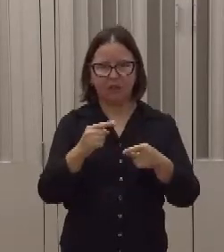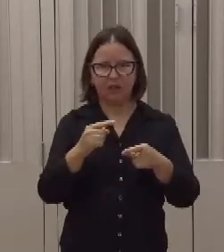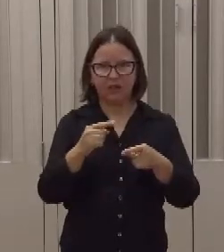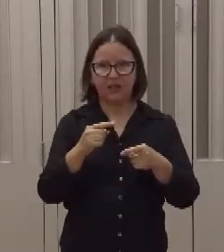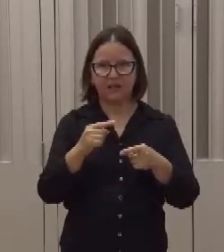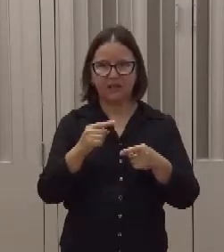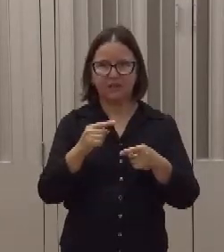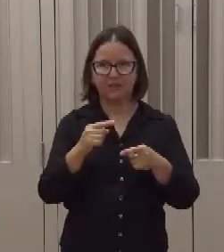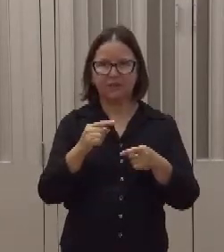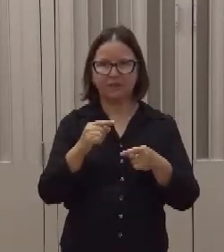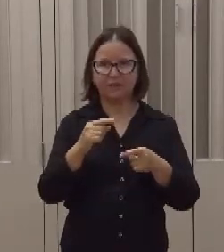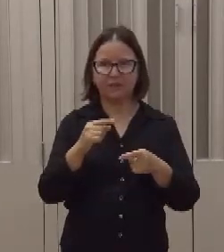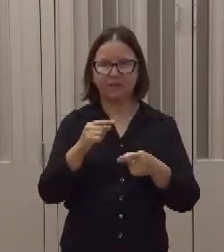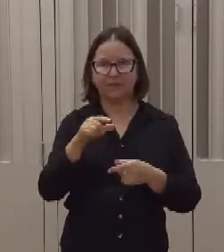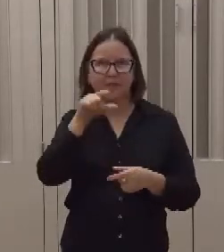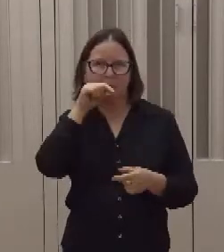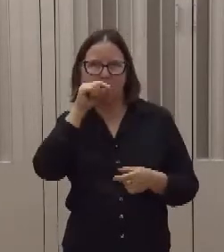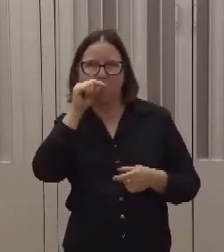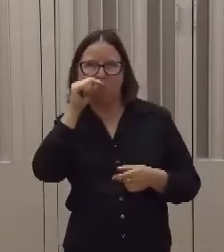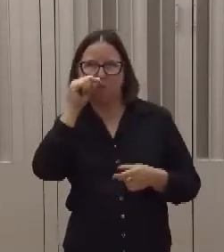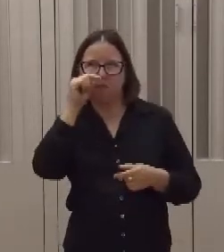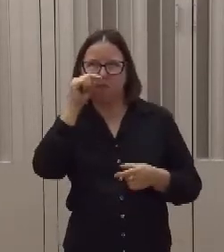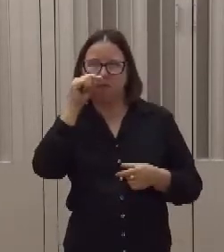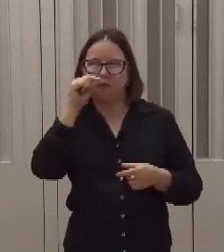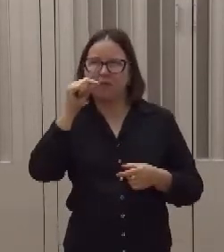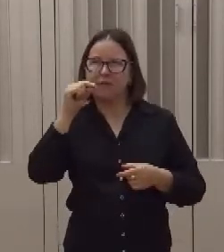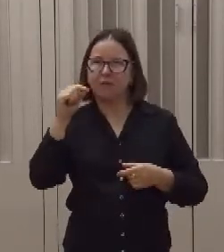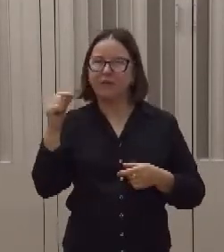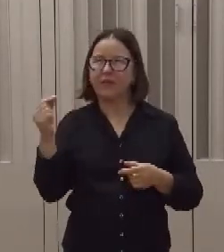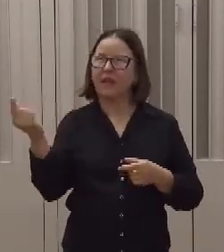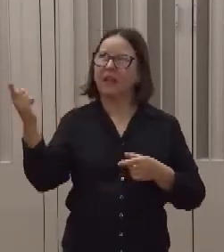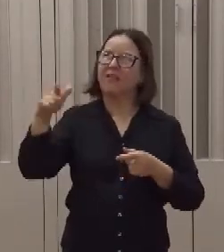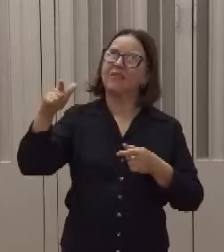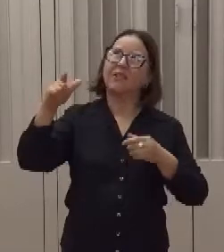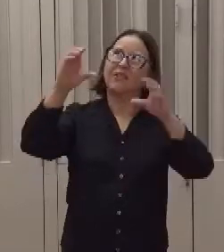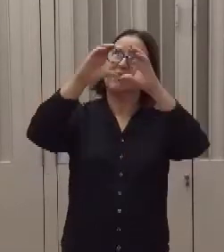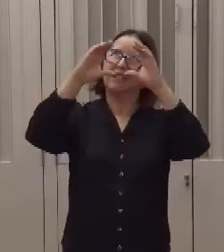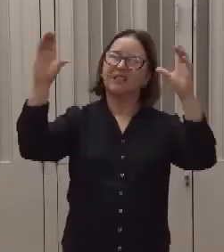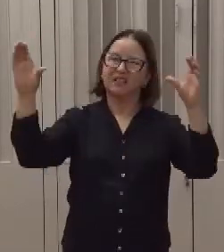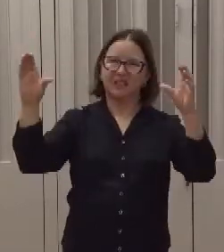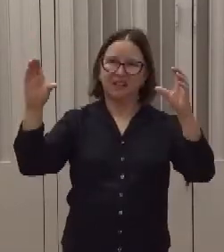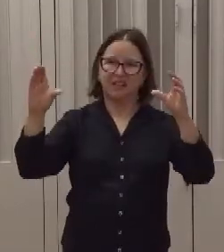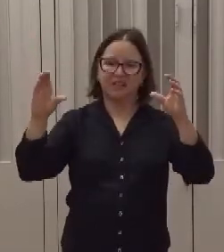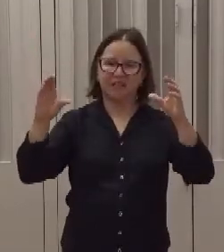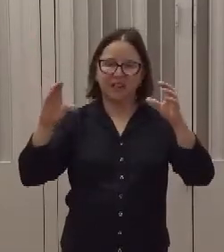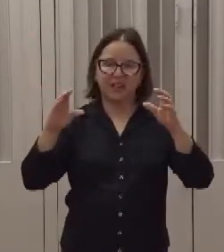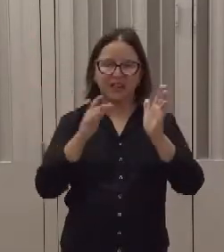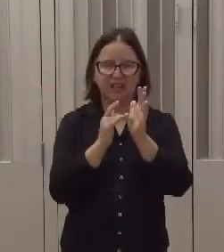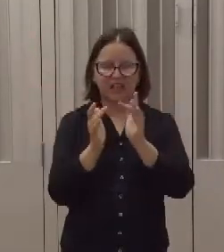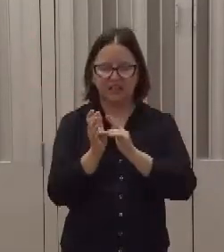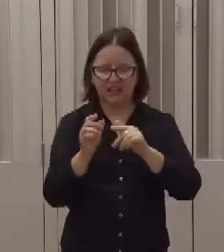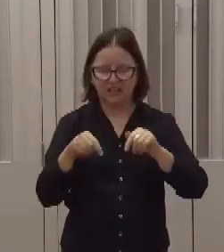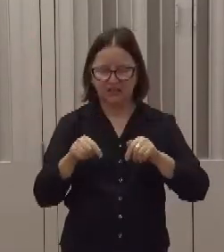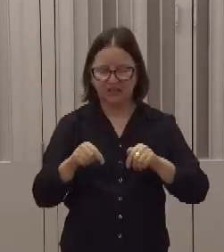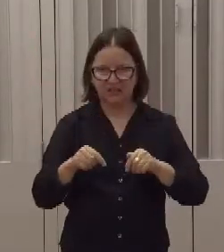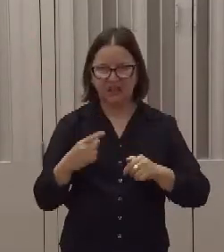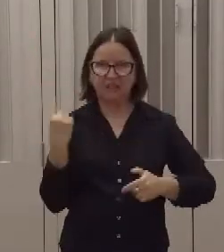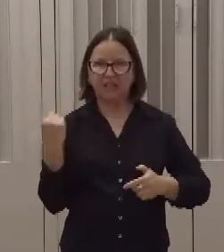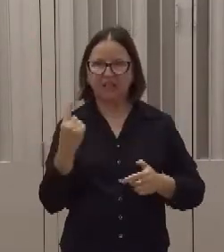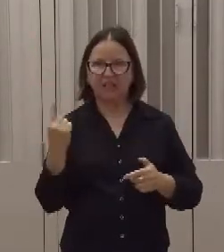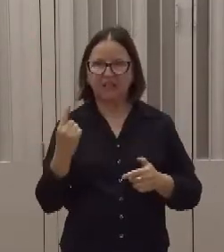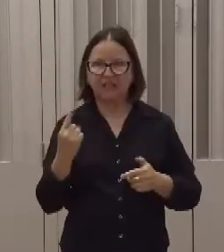para o alto, e Jesus então sofreu e ressuscitou, enquanto o Cristo permanecia